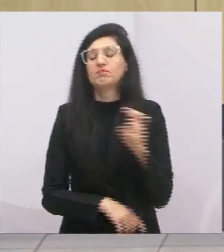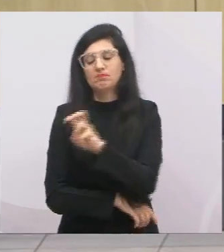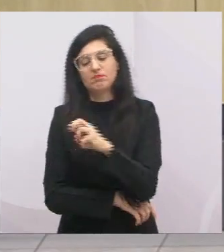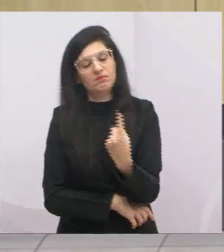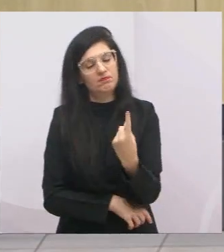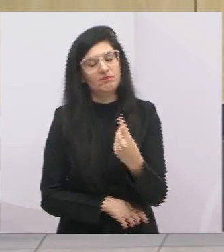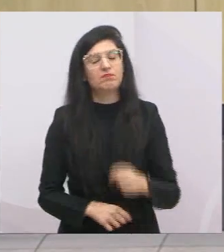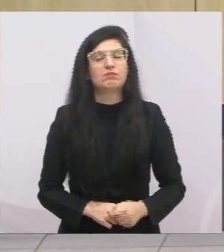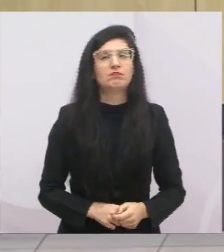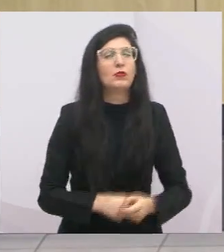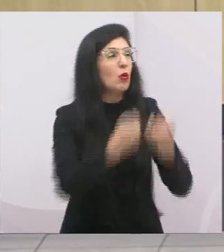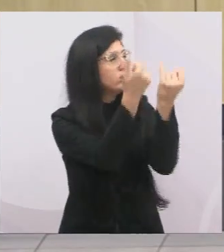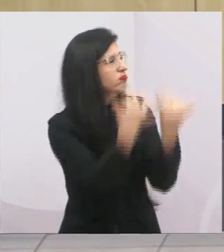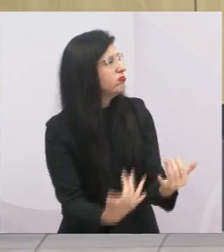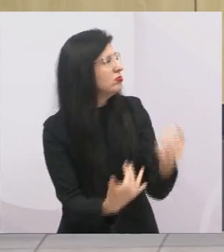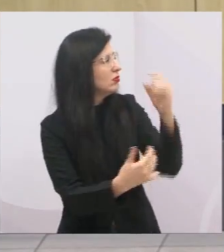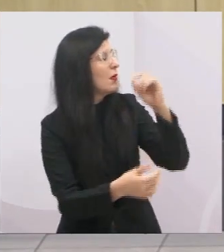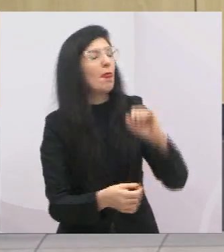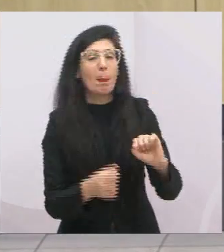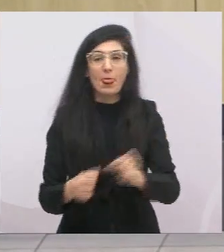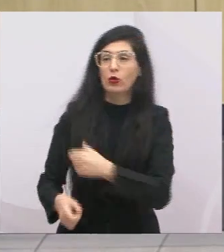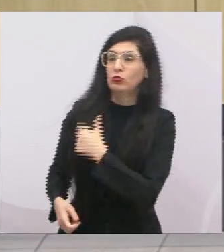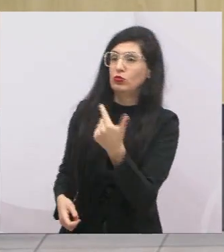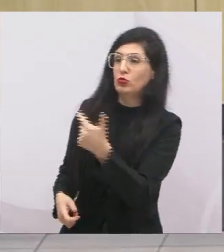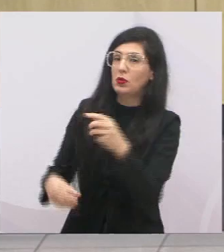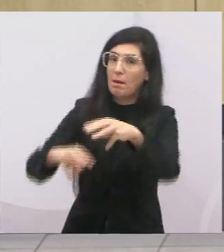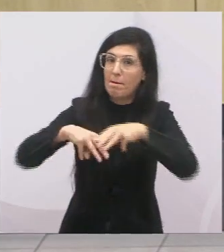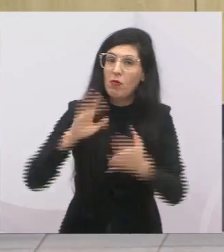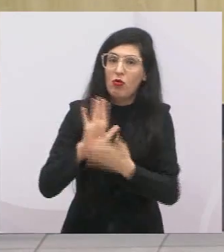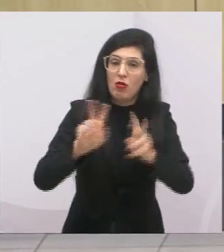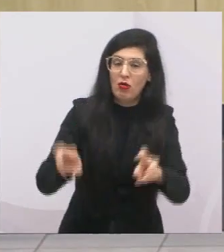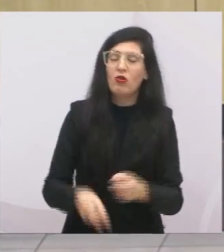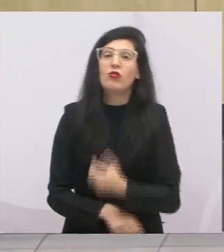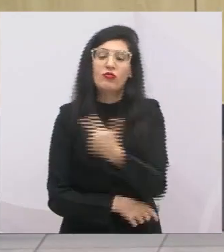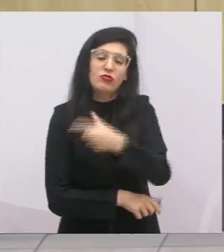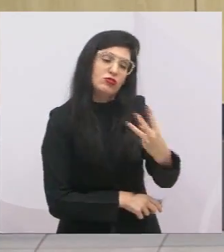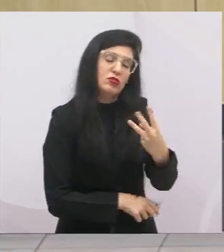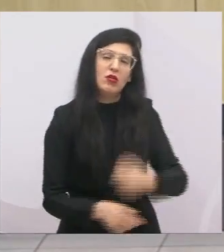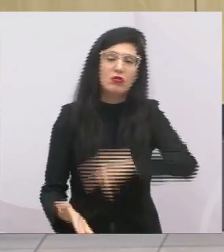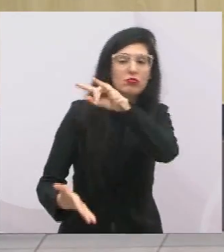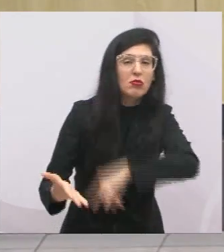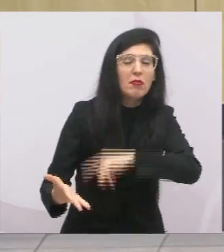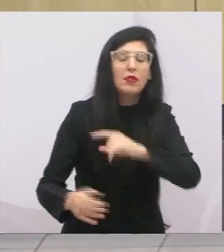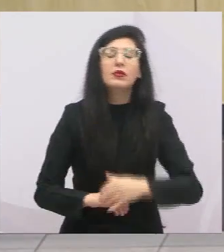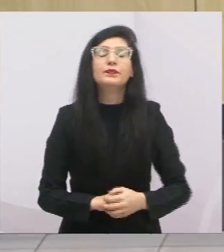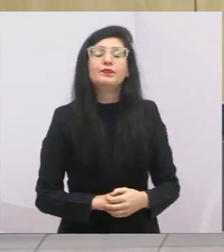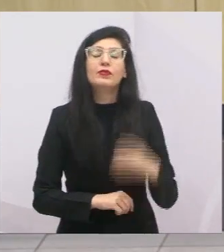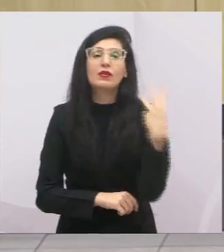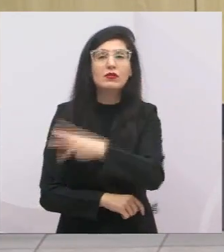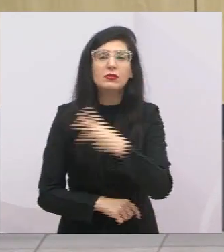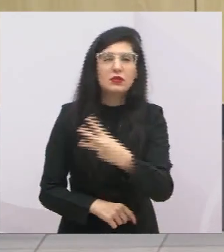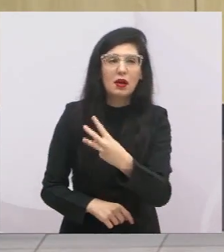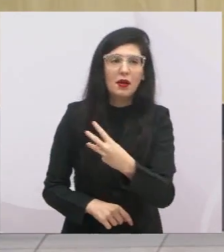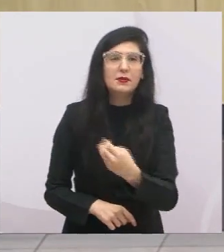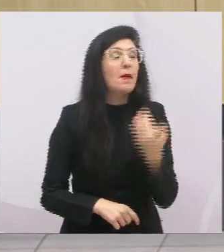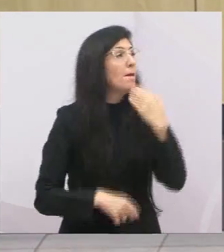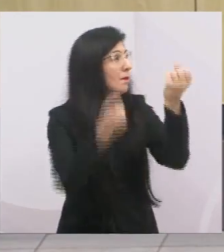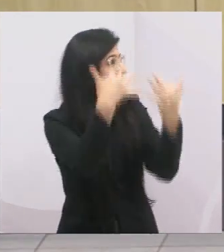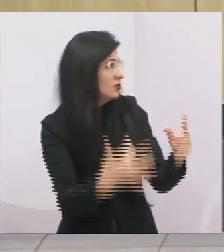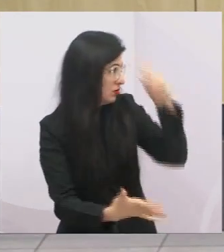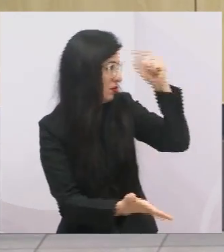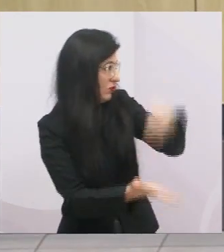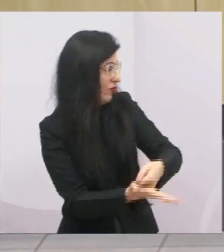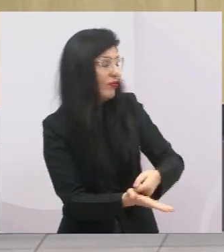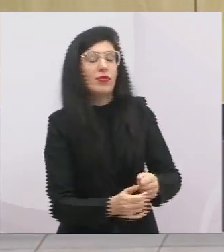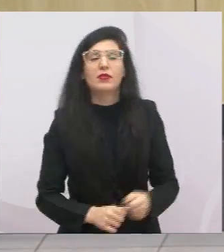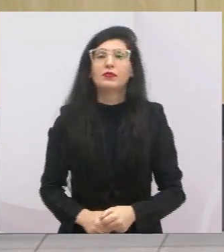51 indicações, 2 moções, 23 requerimentos e 3 pedidos de informações.